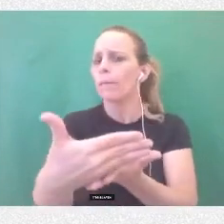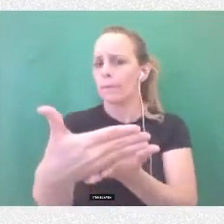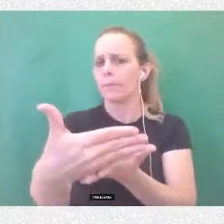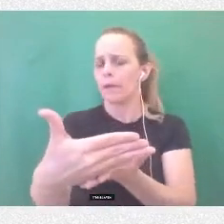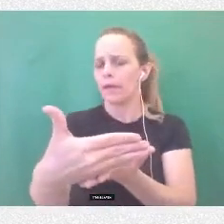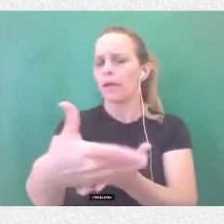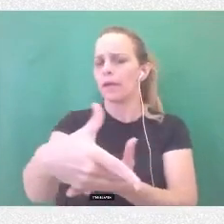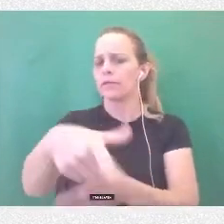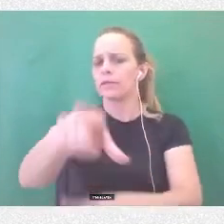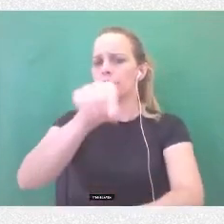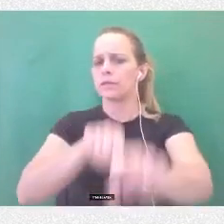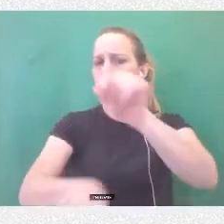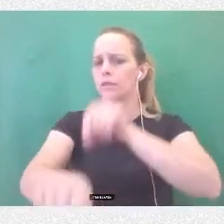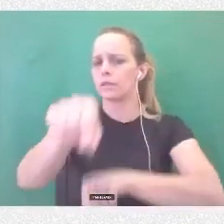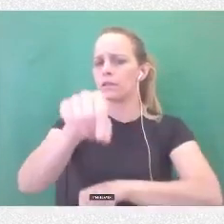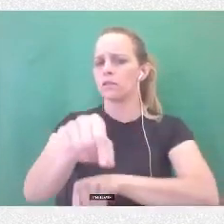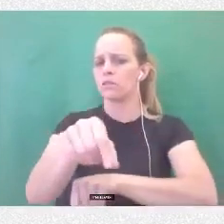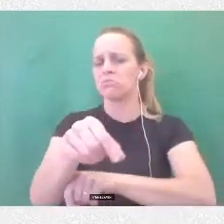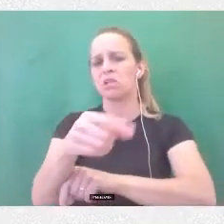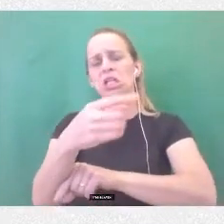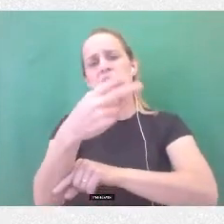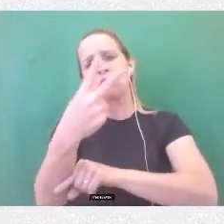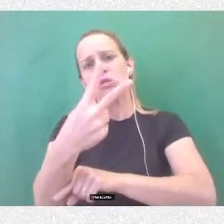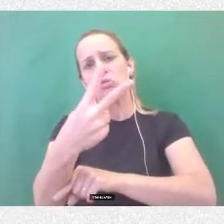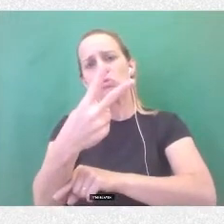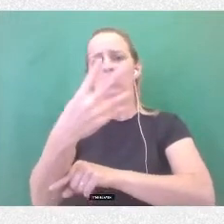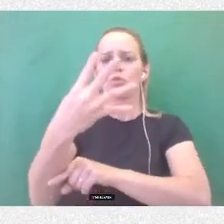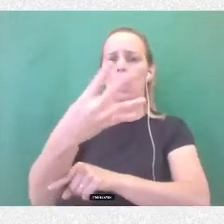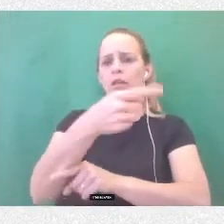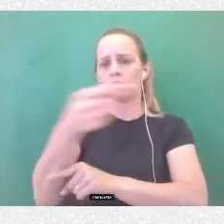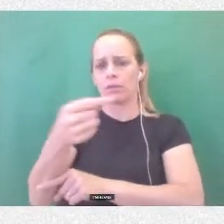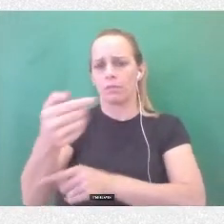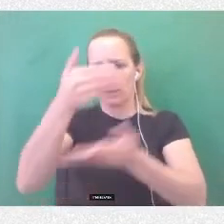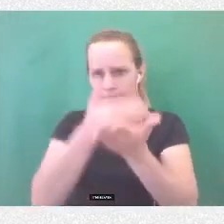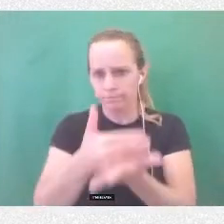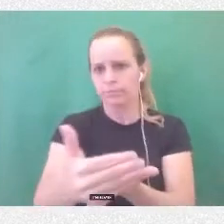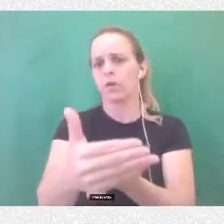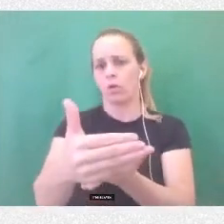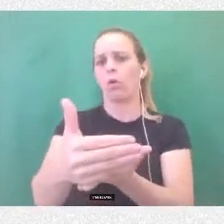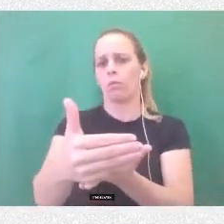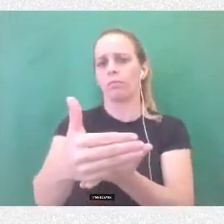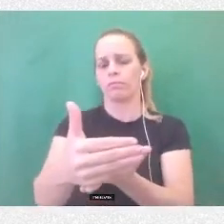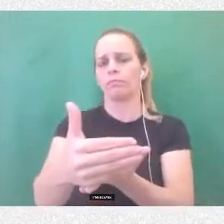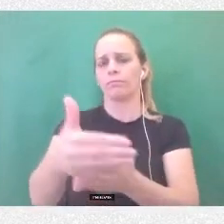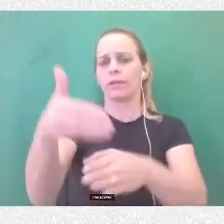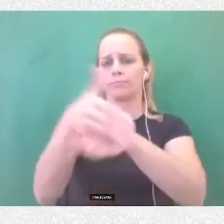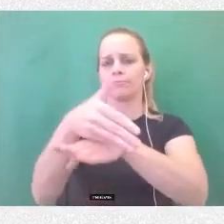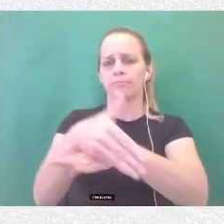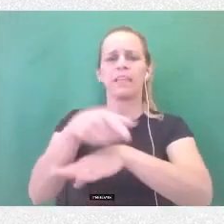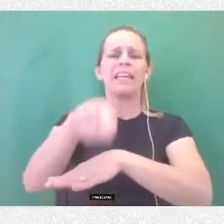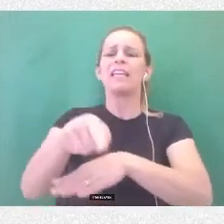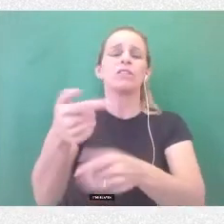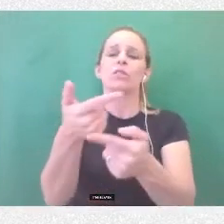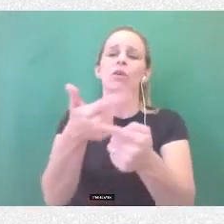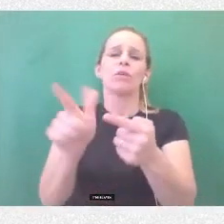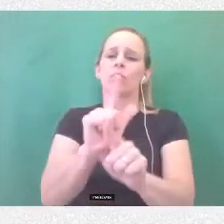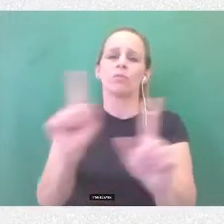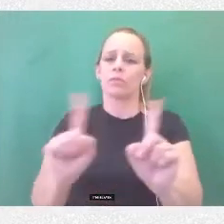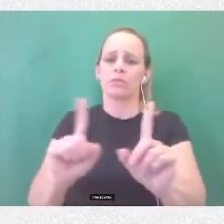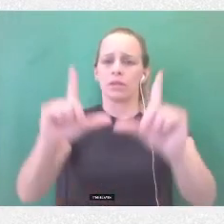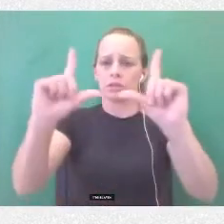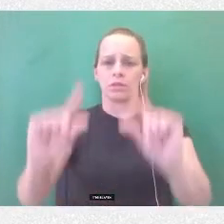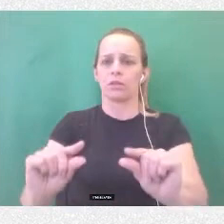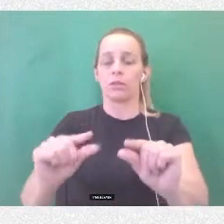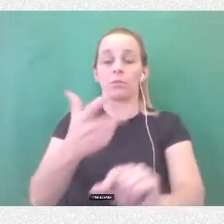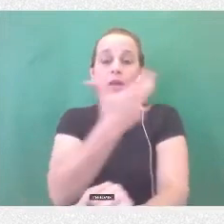participantes aqui nas próximas entre 2 e 4 semanas. Lembrando que isso não tem um grande impacto na validade do estudo à medida em que a